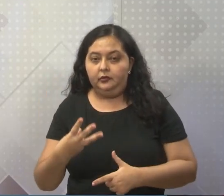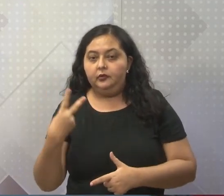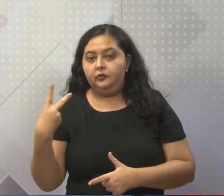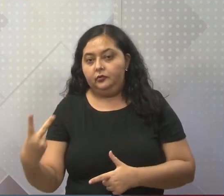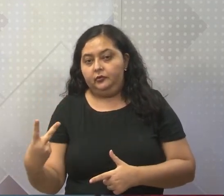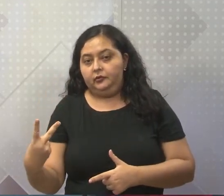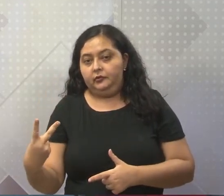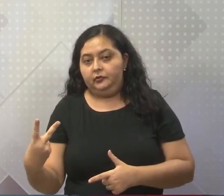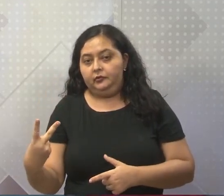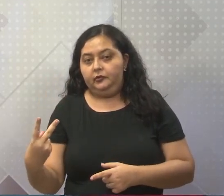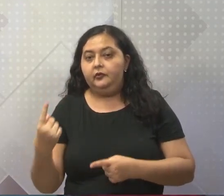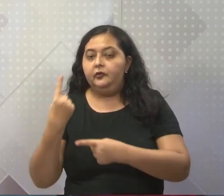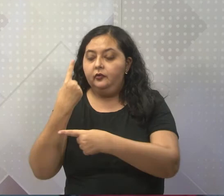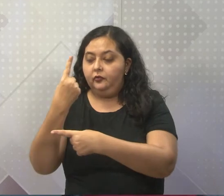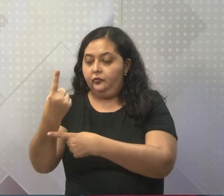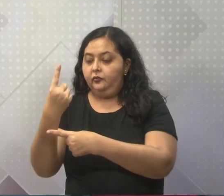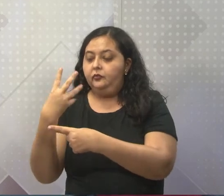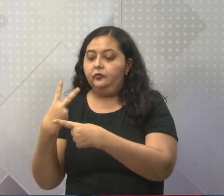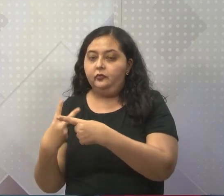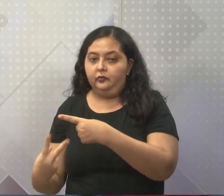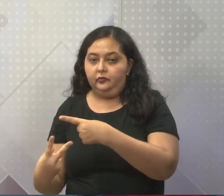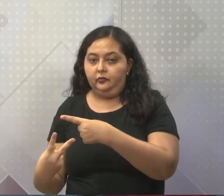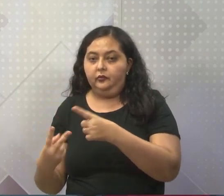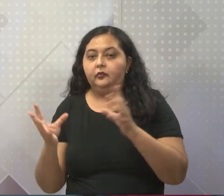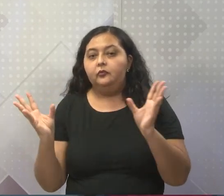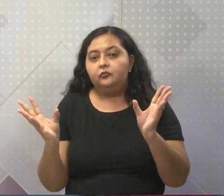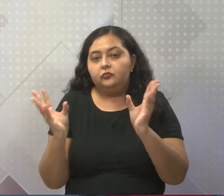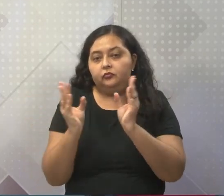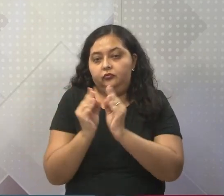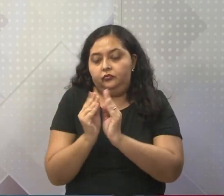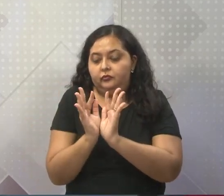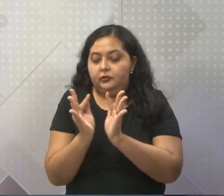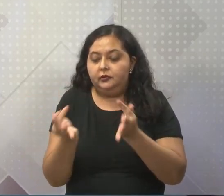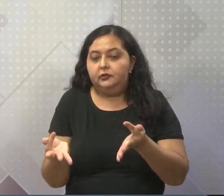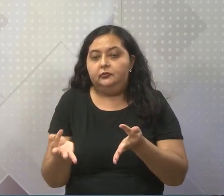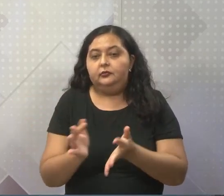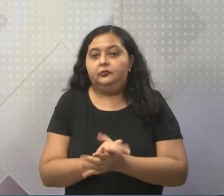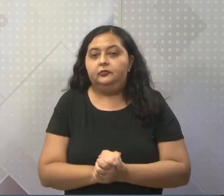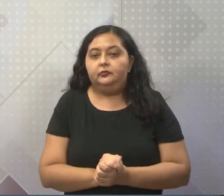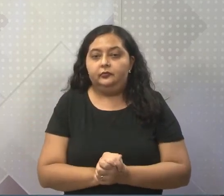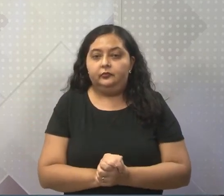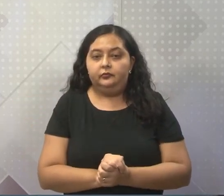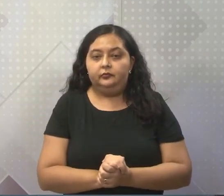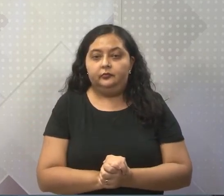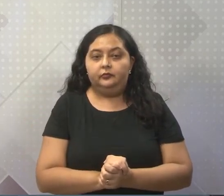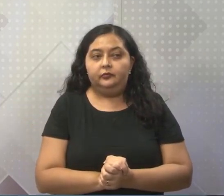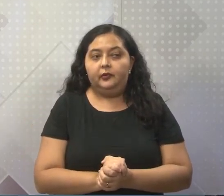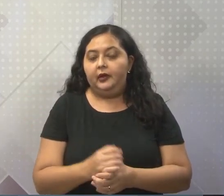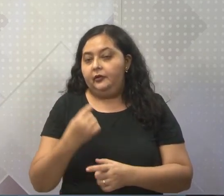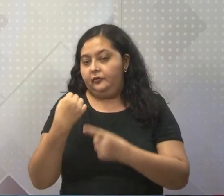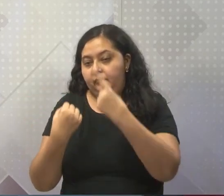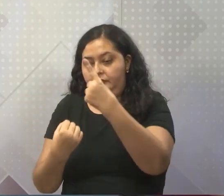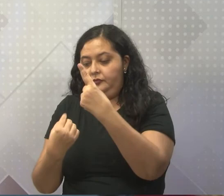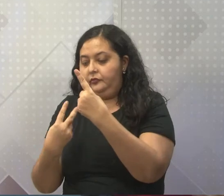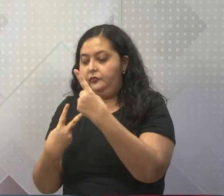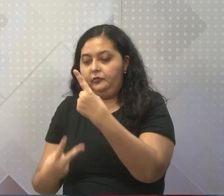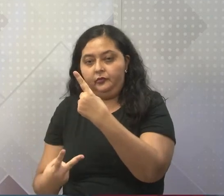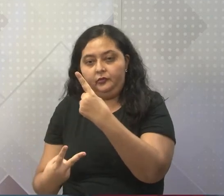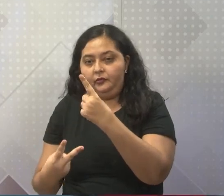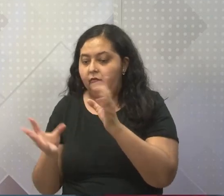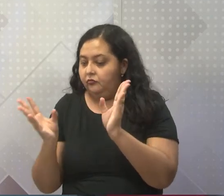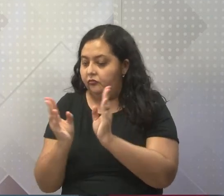2. Cheguei à minha fração irredutiva. Está aqui. Daqui eu não consigo mais